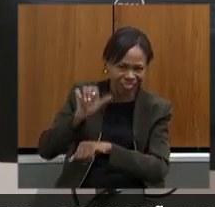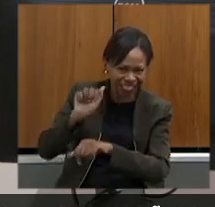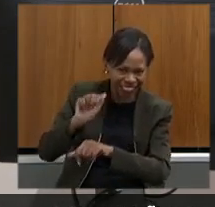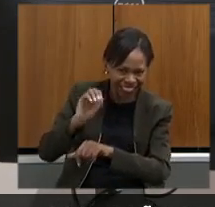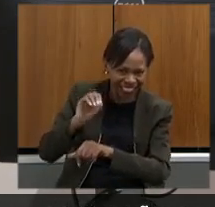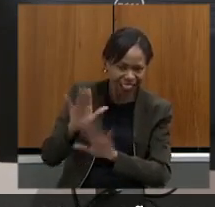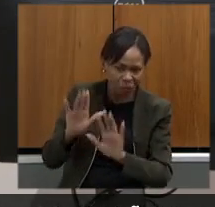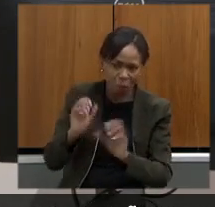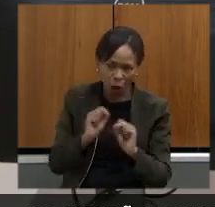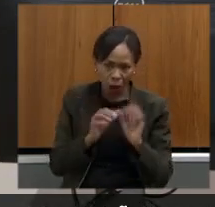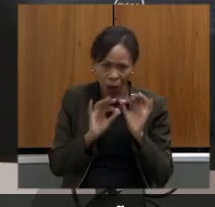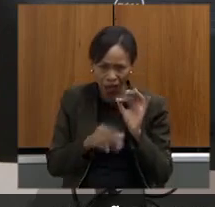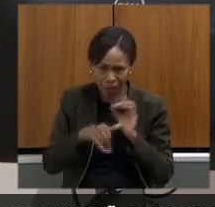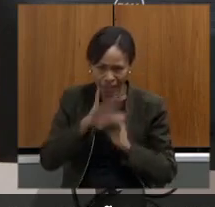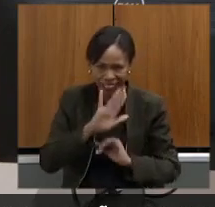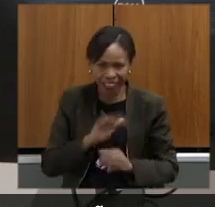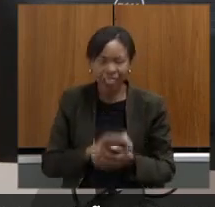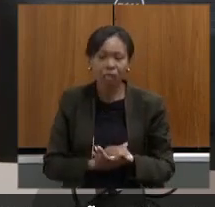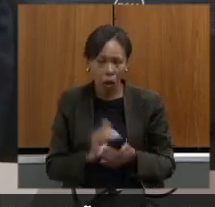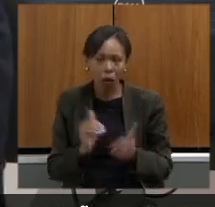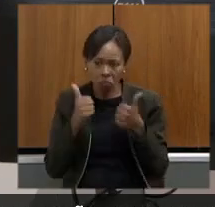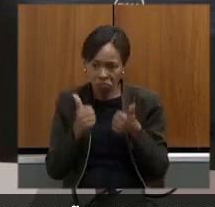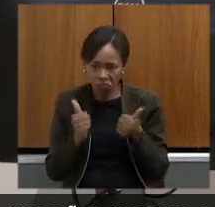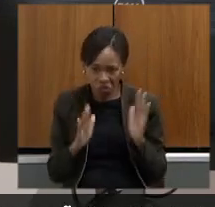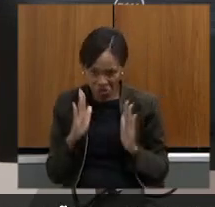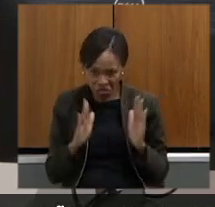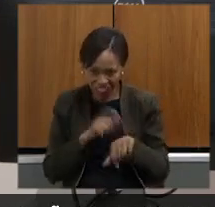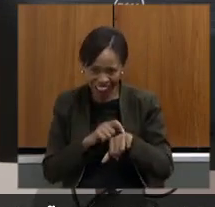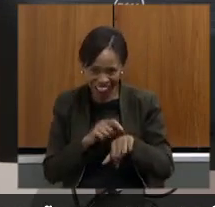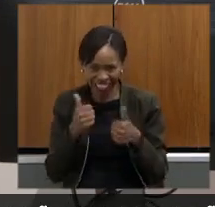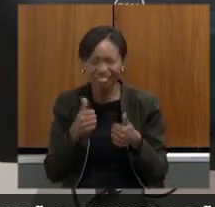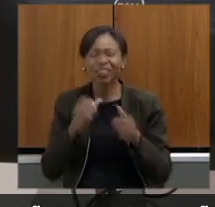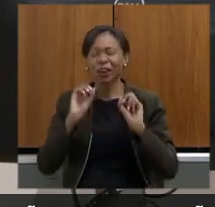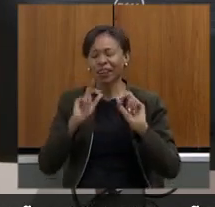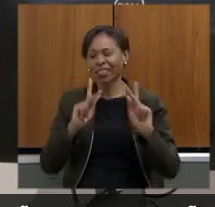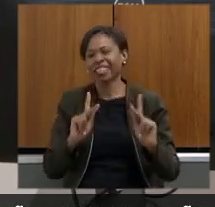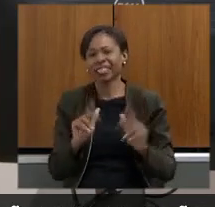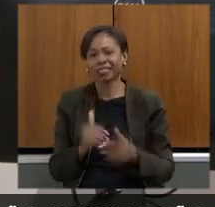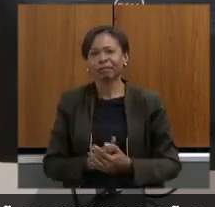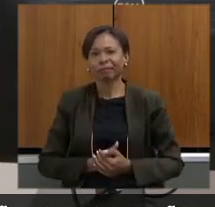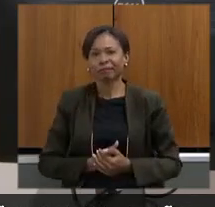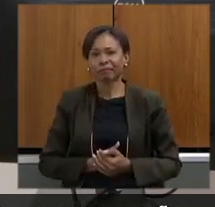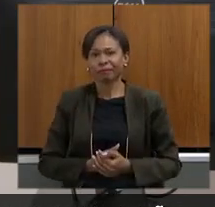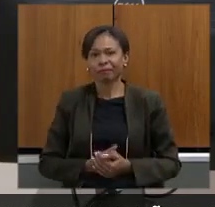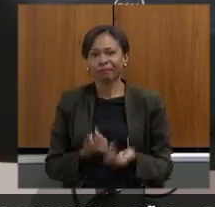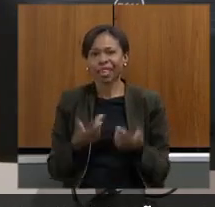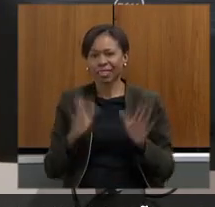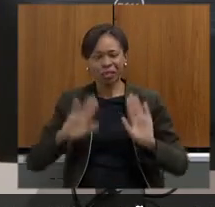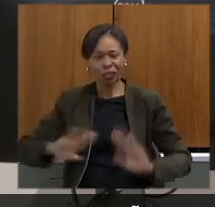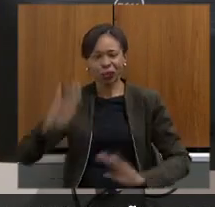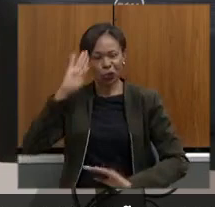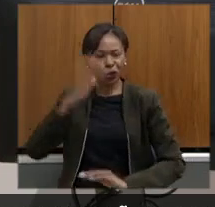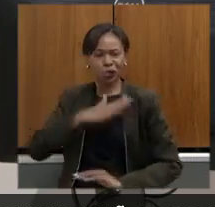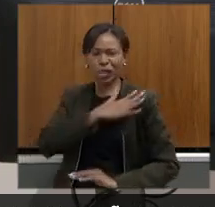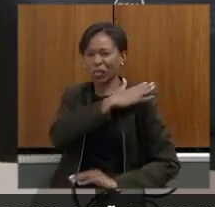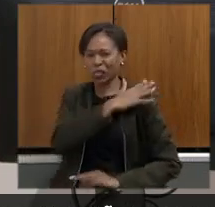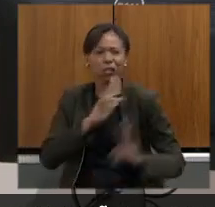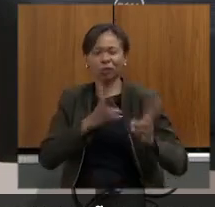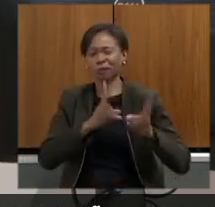posso falar mais Eu tô dentro tô dentro do tempo pronto do sargento aí